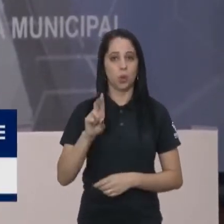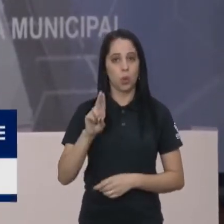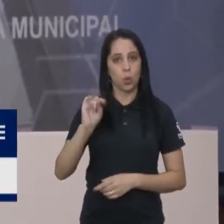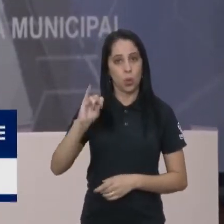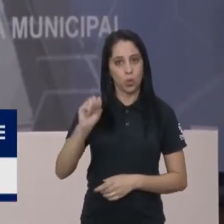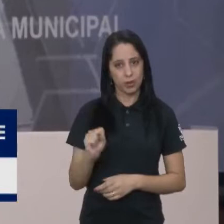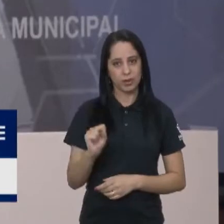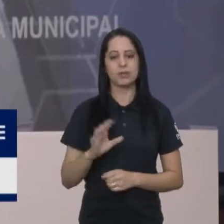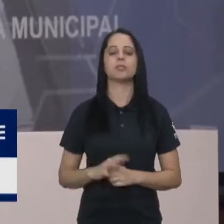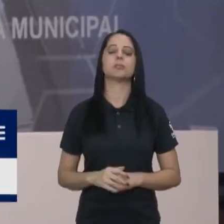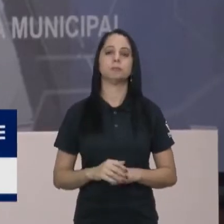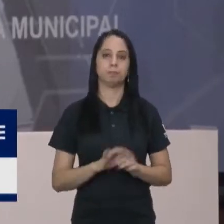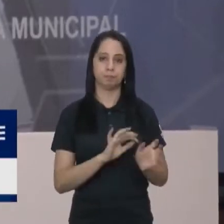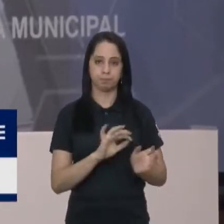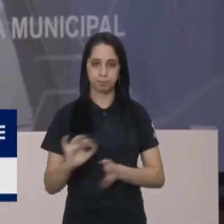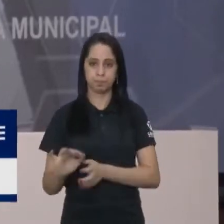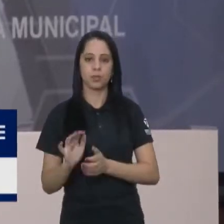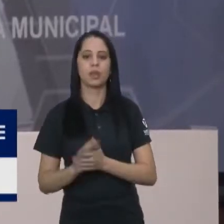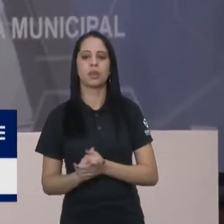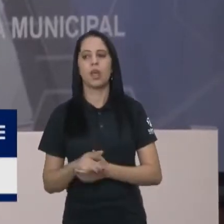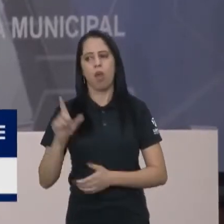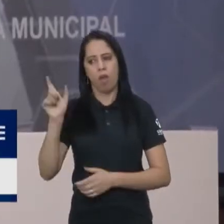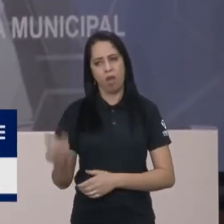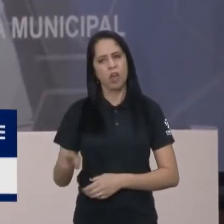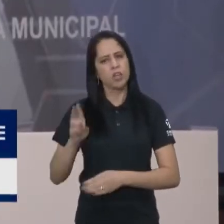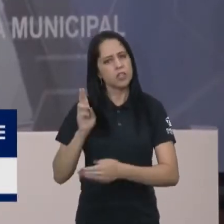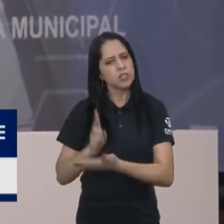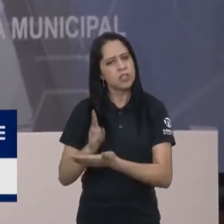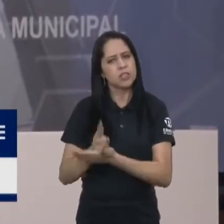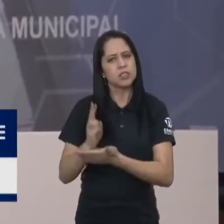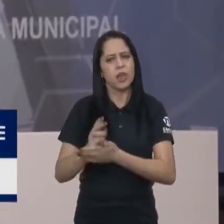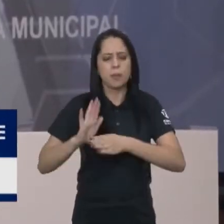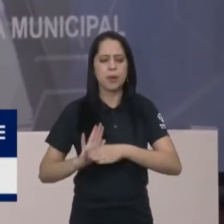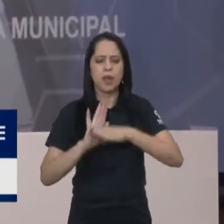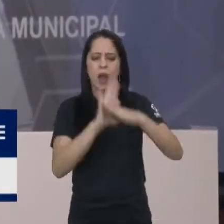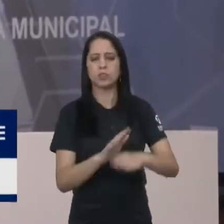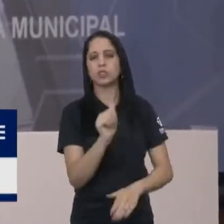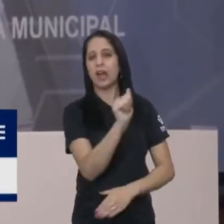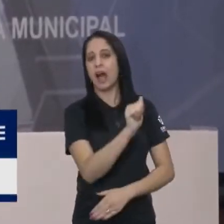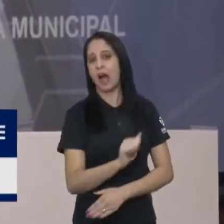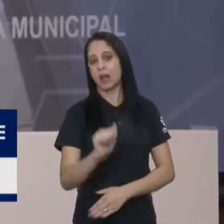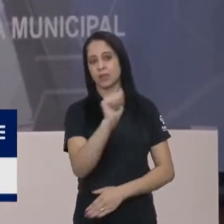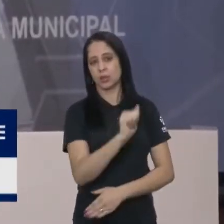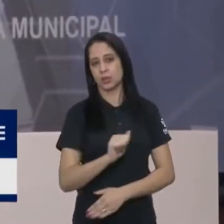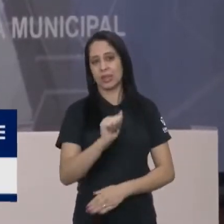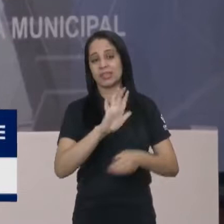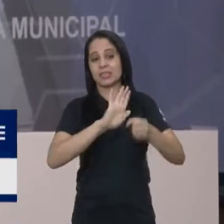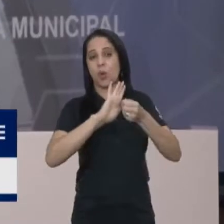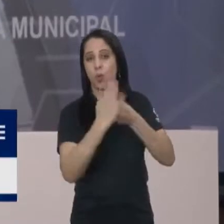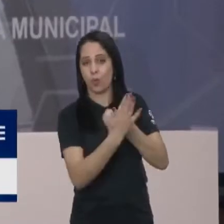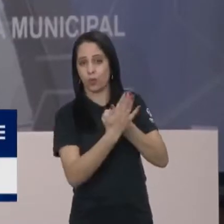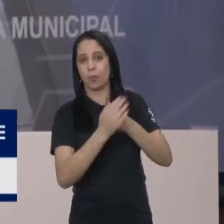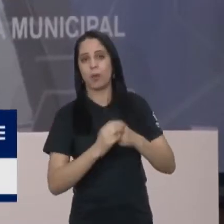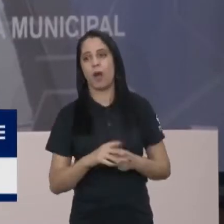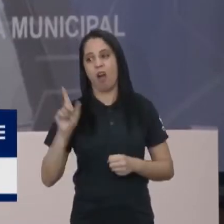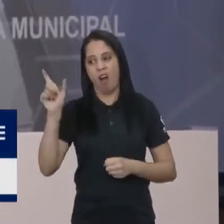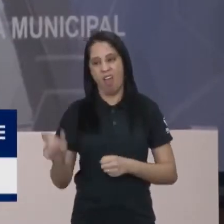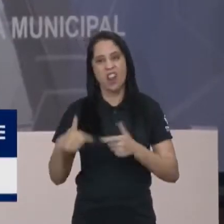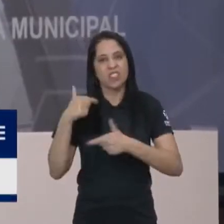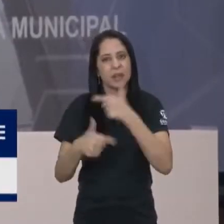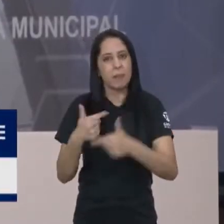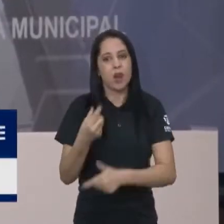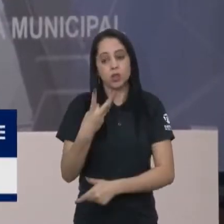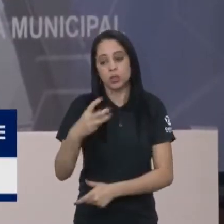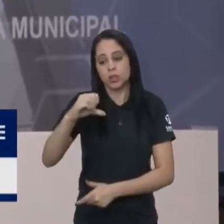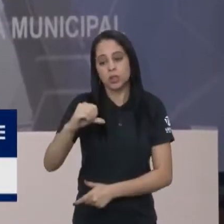Através da Sociedade Amigos de Bairro, contribuiu para melhorias e segurança lá no seu bairro. Trabalhou por 39